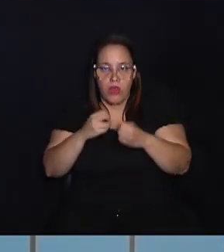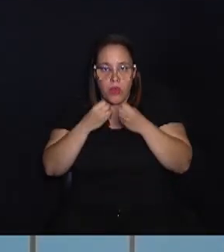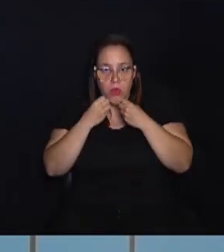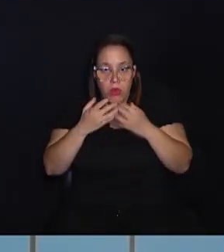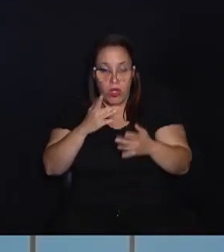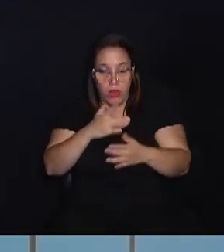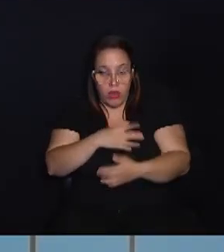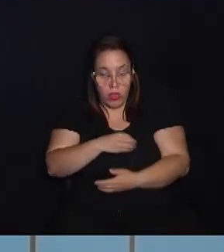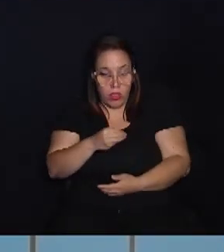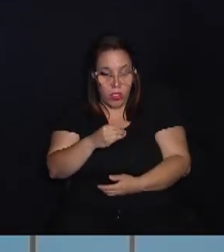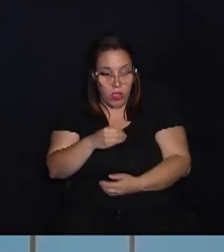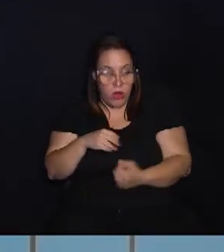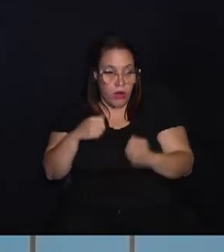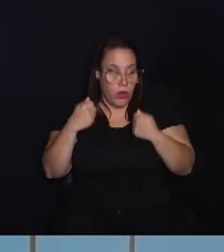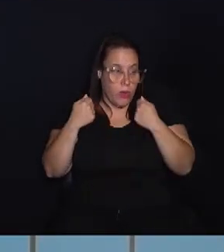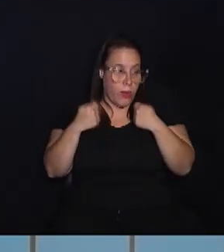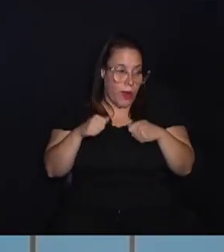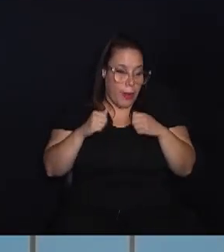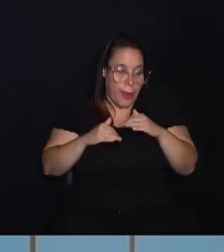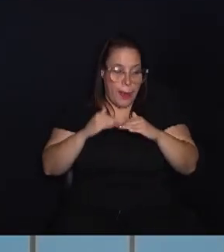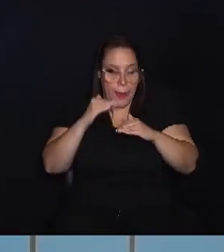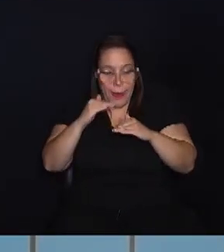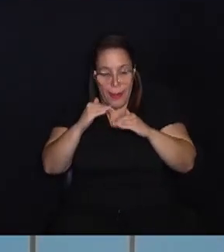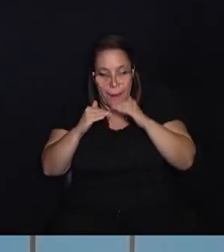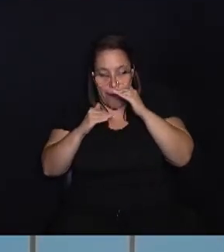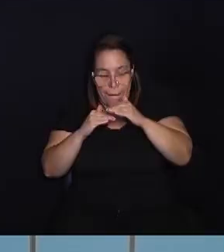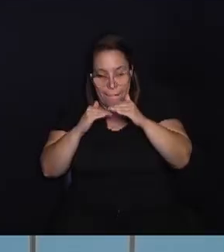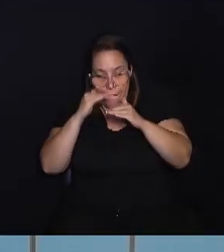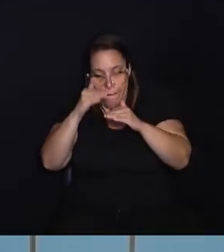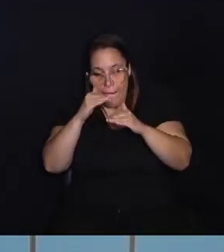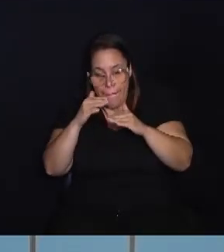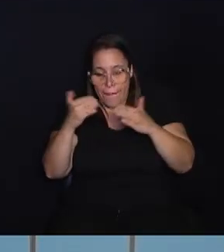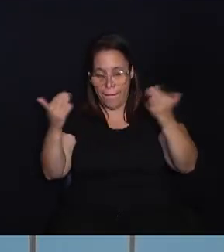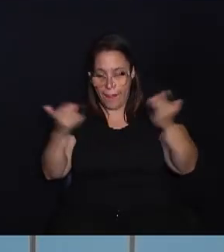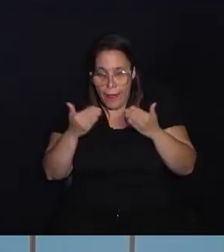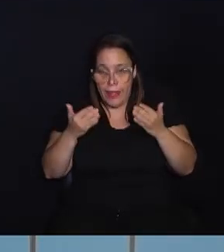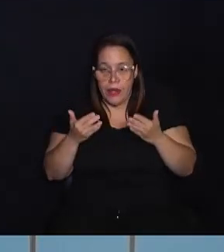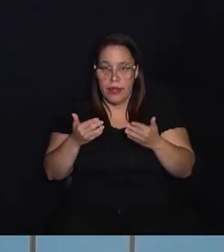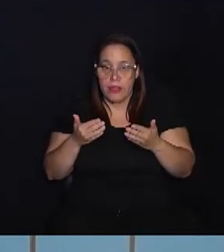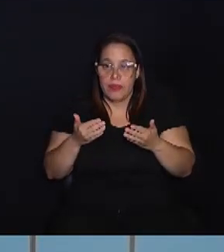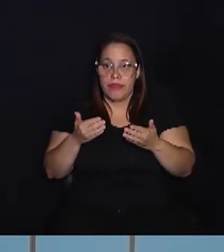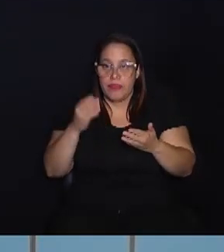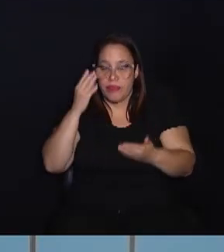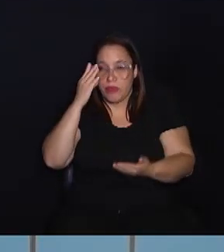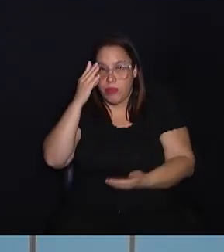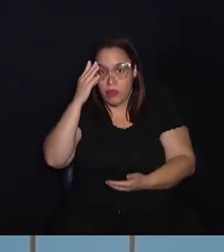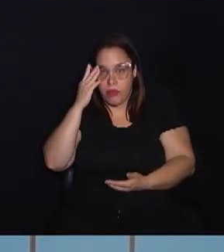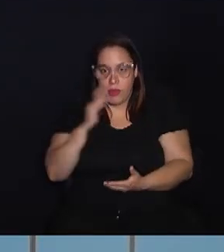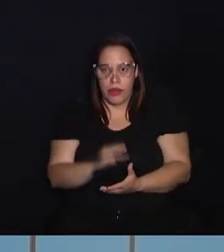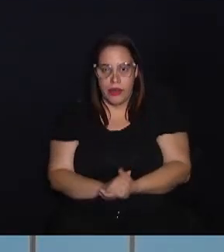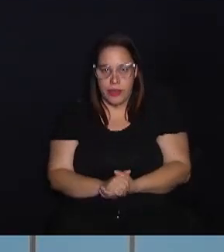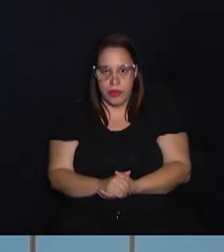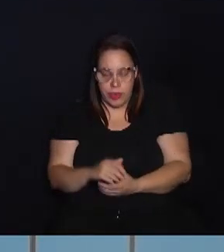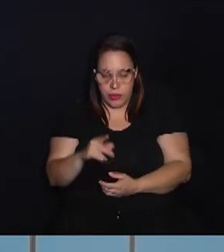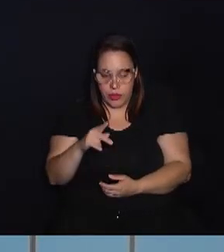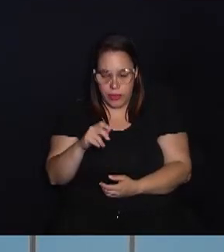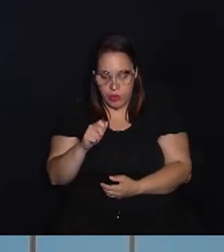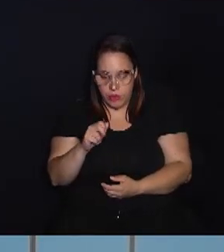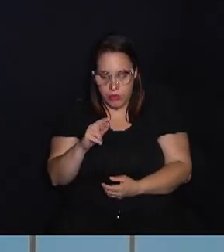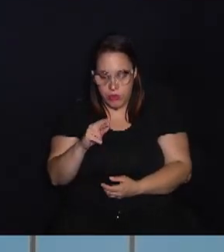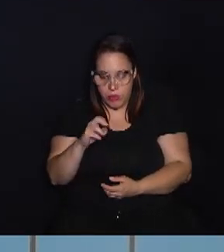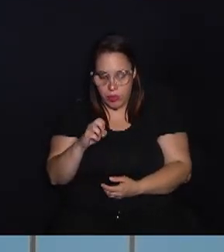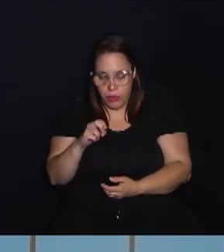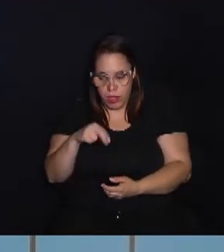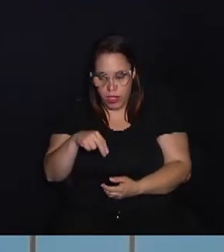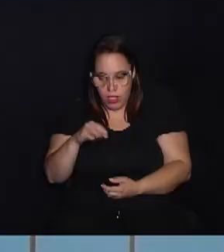filhos, mas eles precisam desenvolver algumas habilidades e hoje está em voga a questão das habilidades parentais, que inclusive a gente está